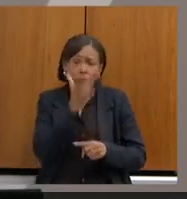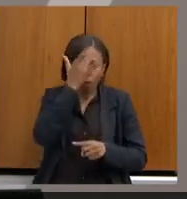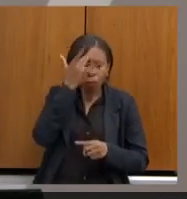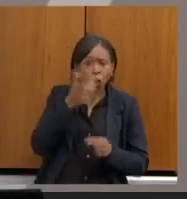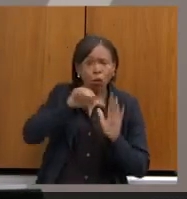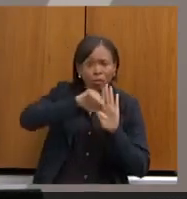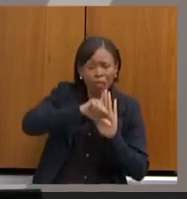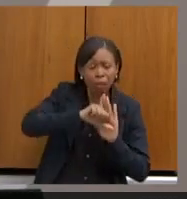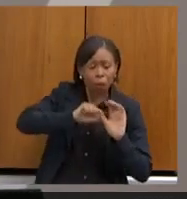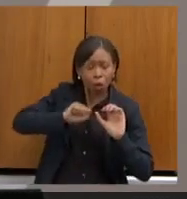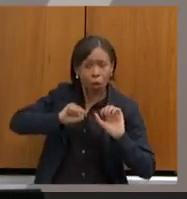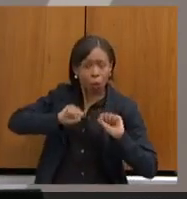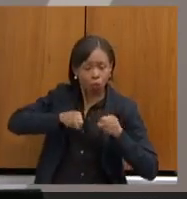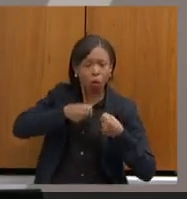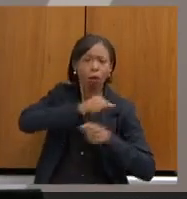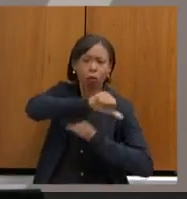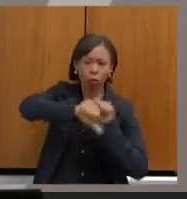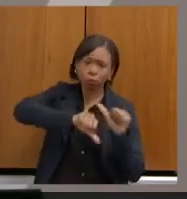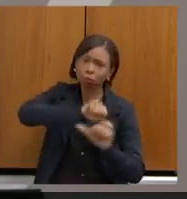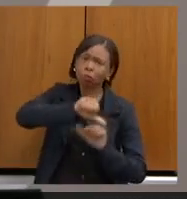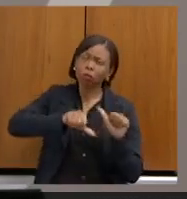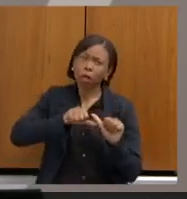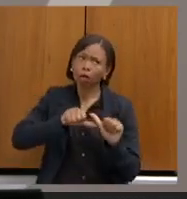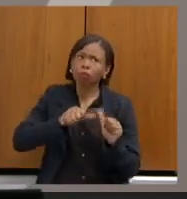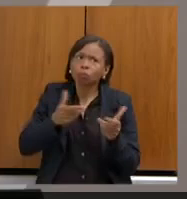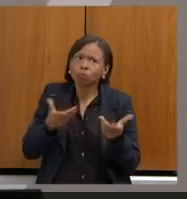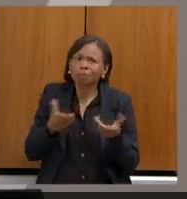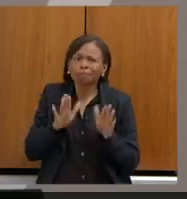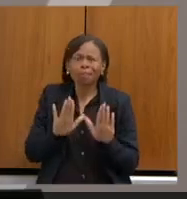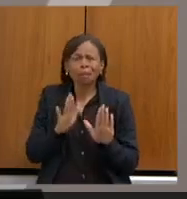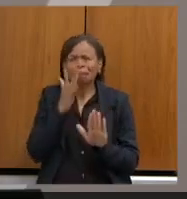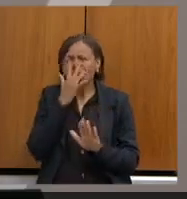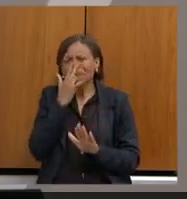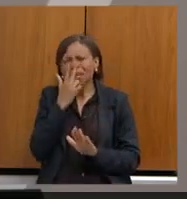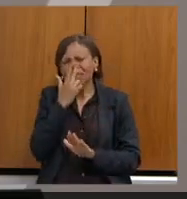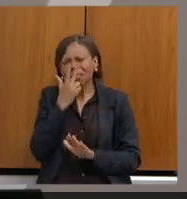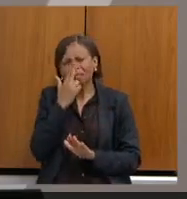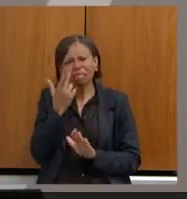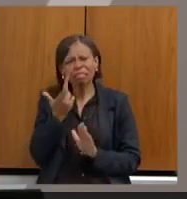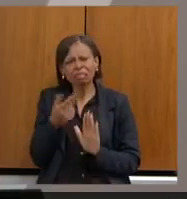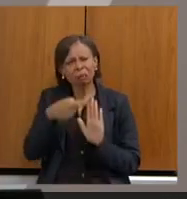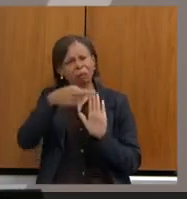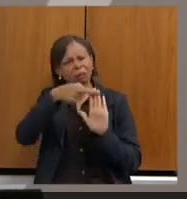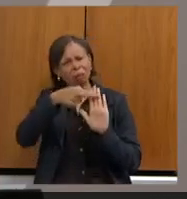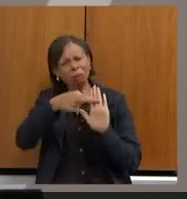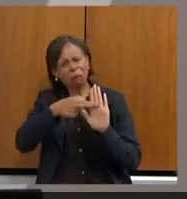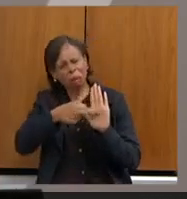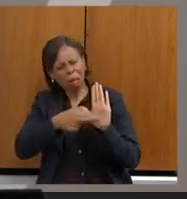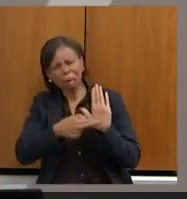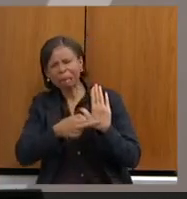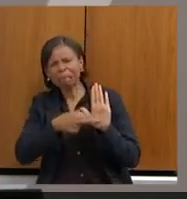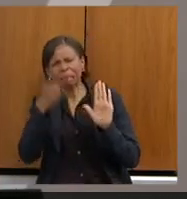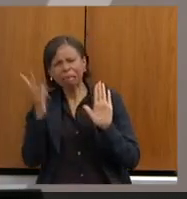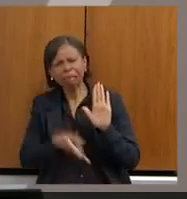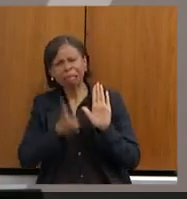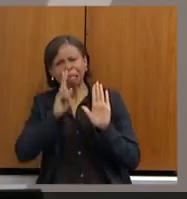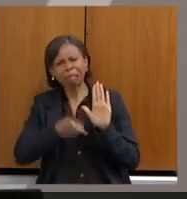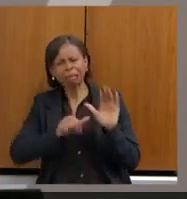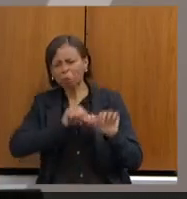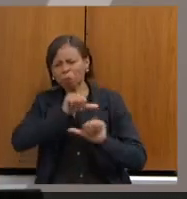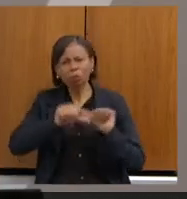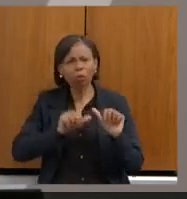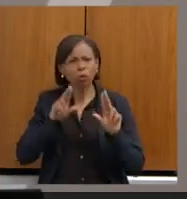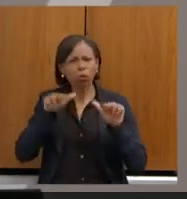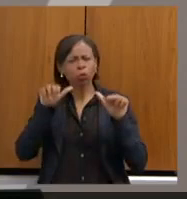mas isso parece que tenha vi um um paradigma não quebra né o negócio é complicado eu